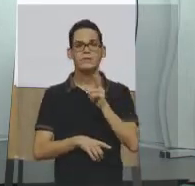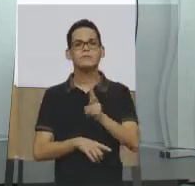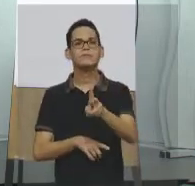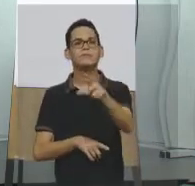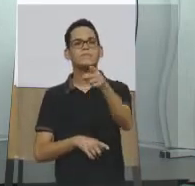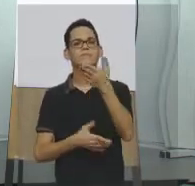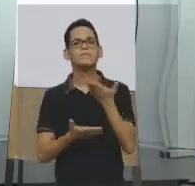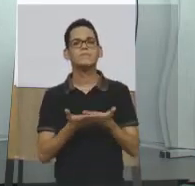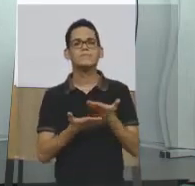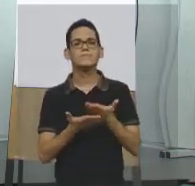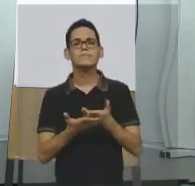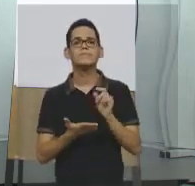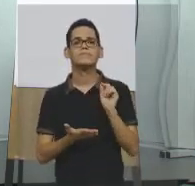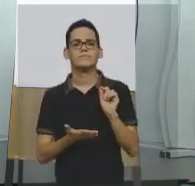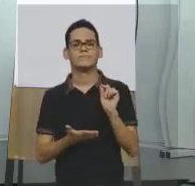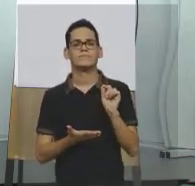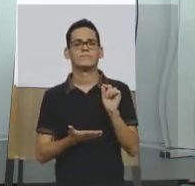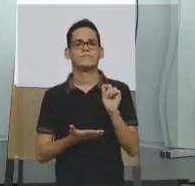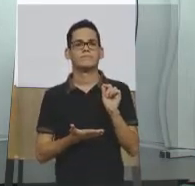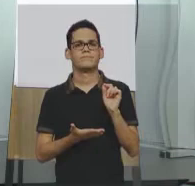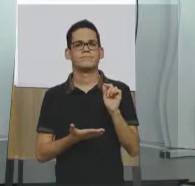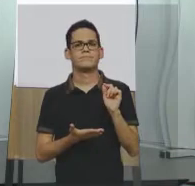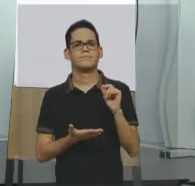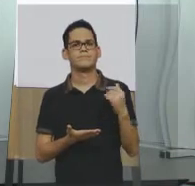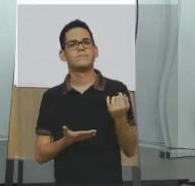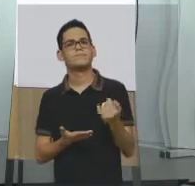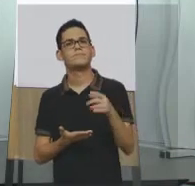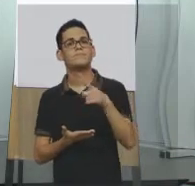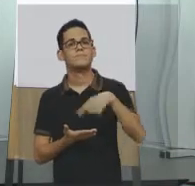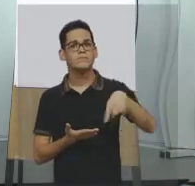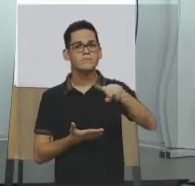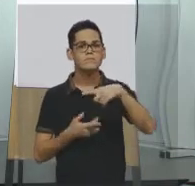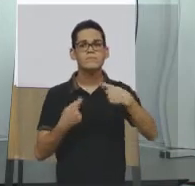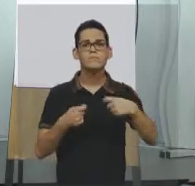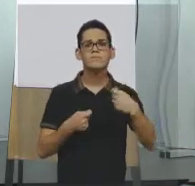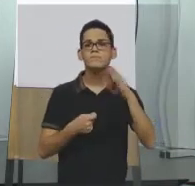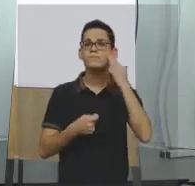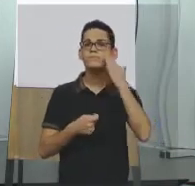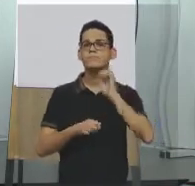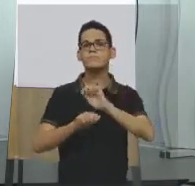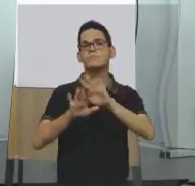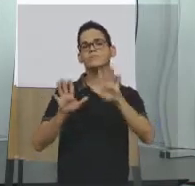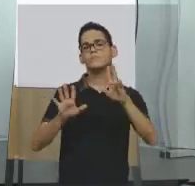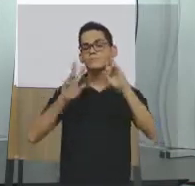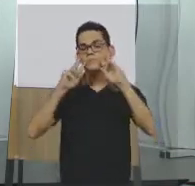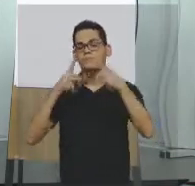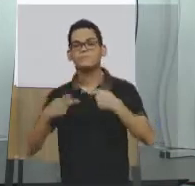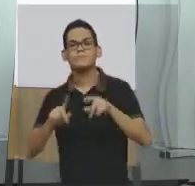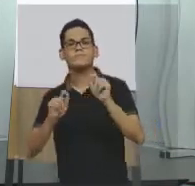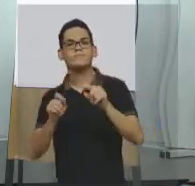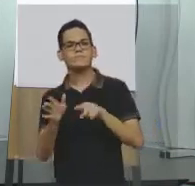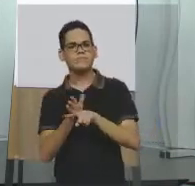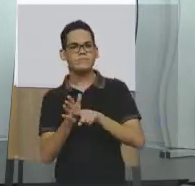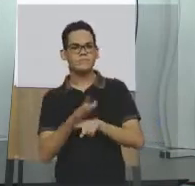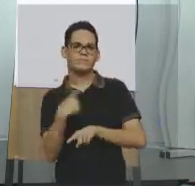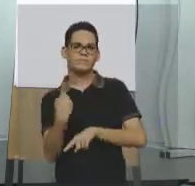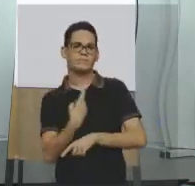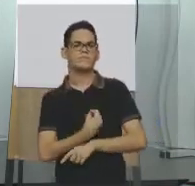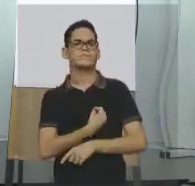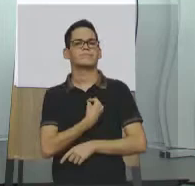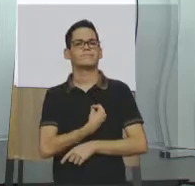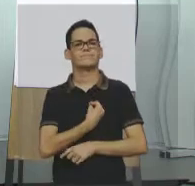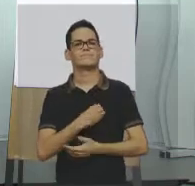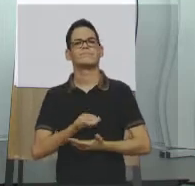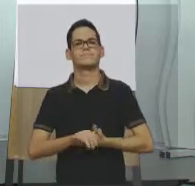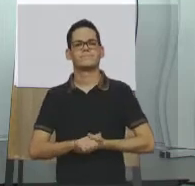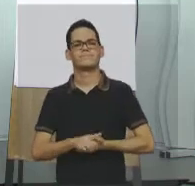estudar, sempre é importante a gente reconhecer o que aquele estudo significa para as nossas vidas, para a região